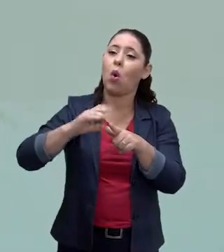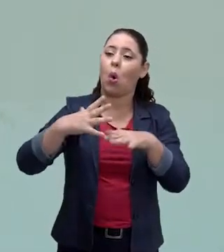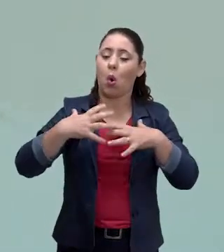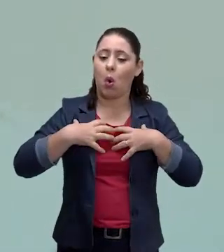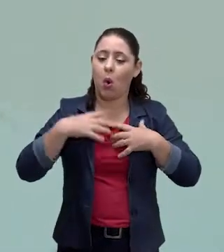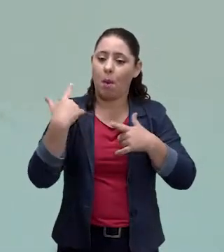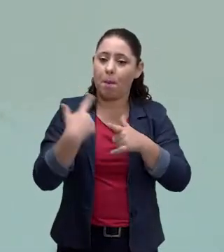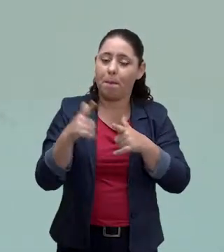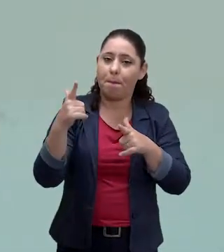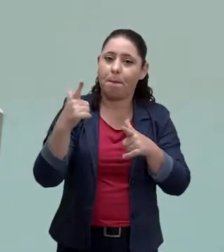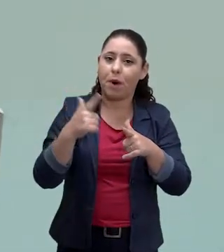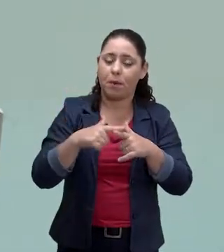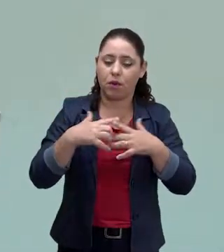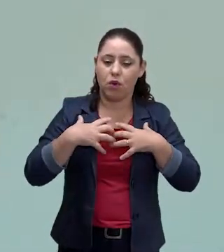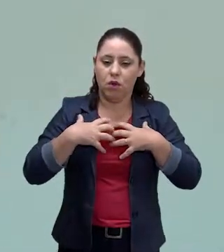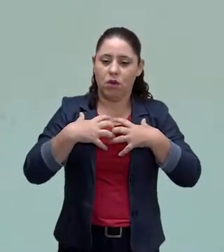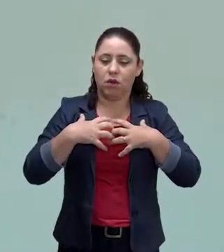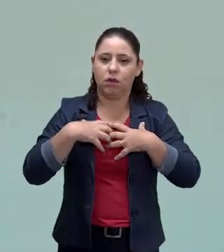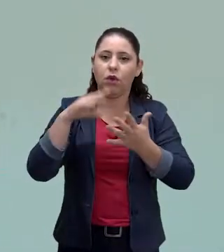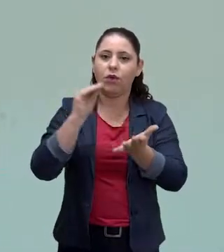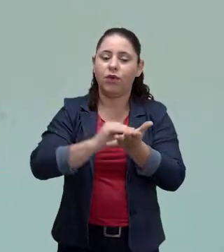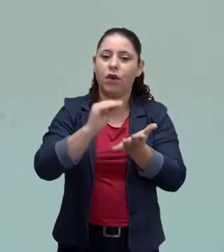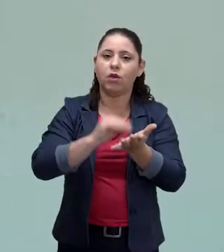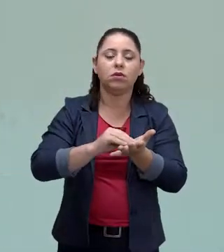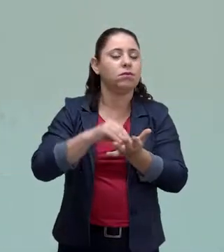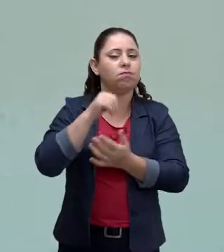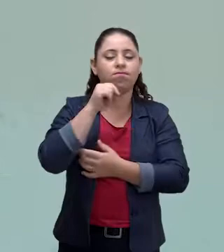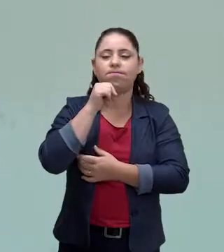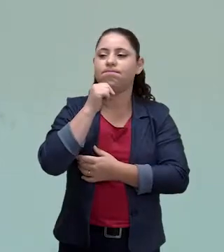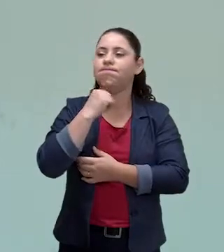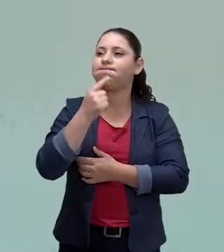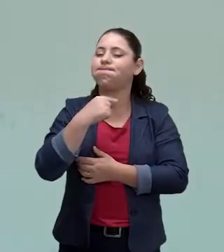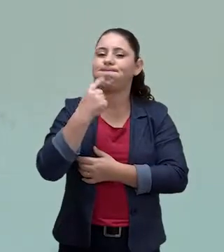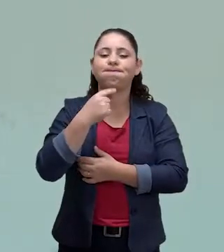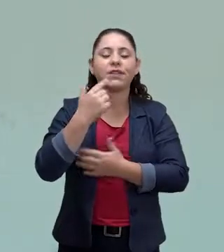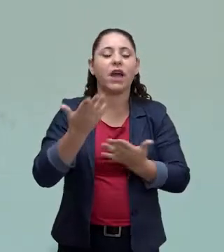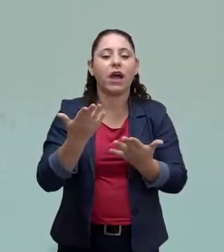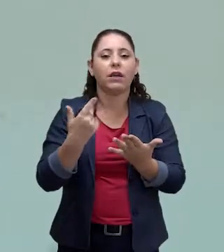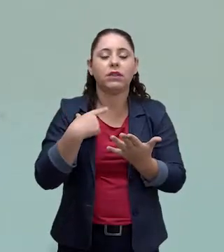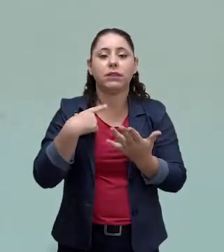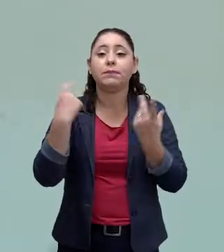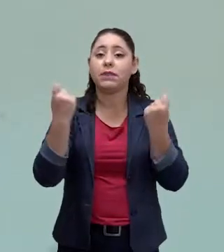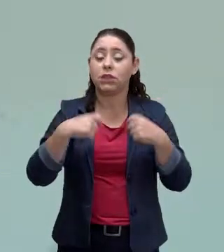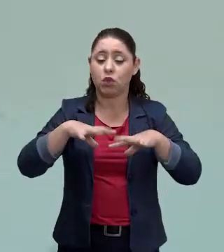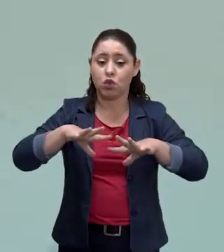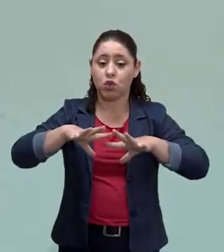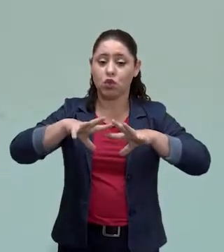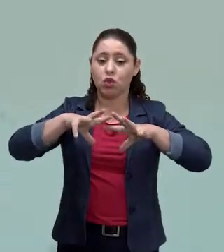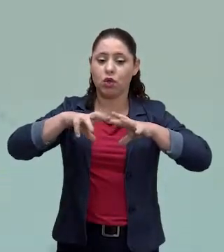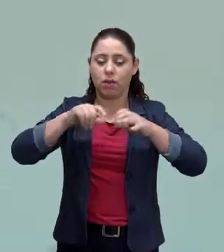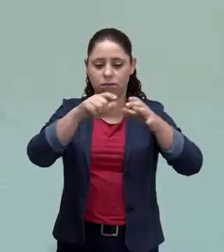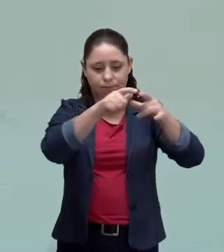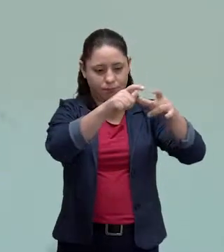sequela de natureza pulmonar que precisa de um aporte de oxigênio mais concentrado.